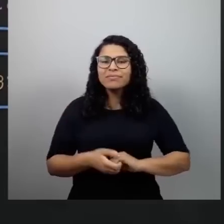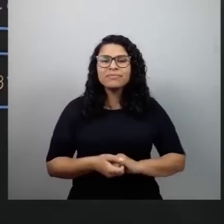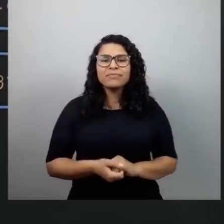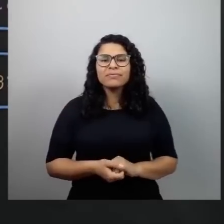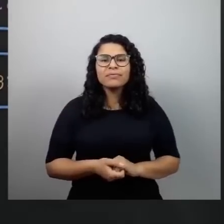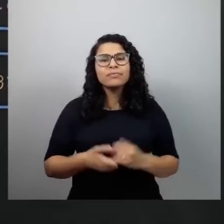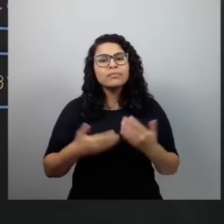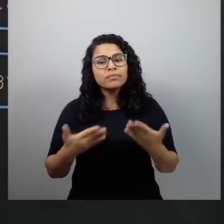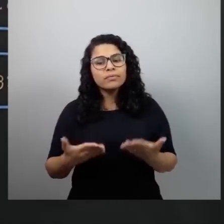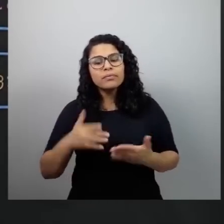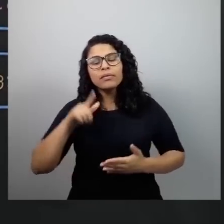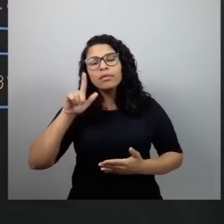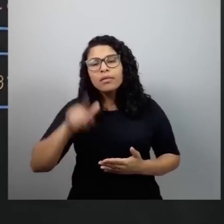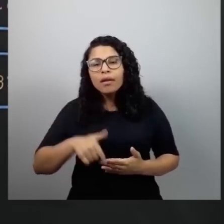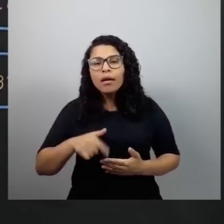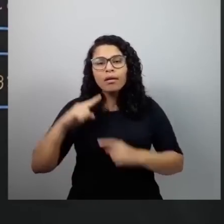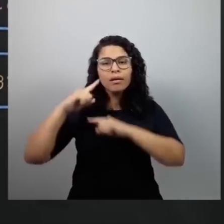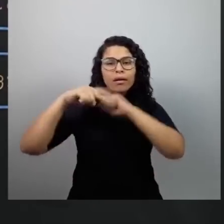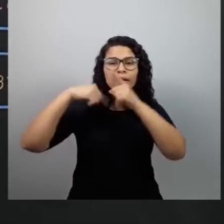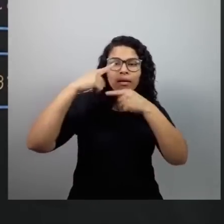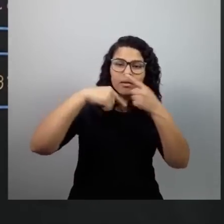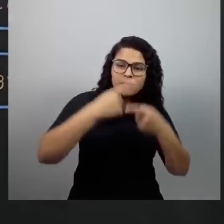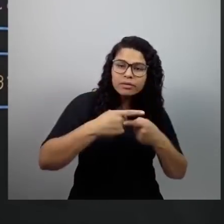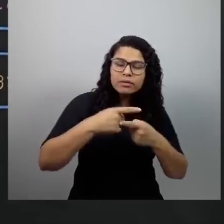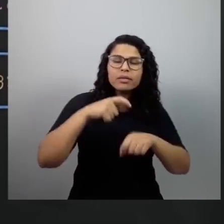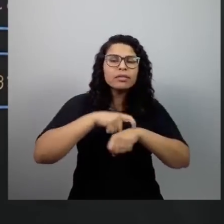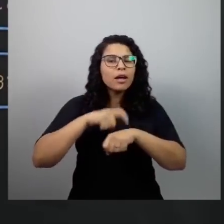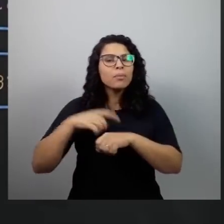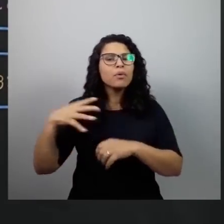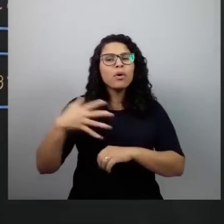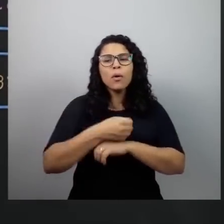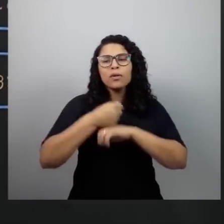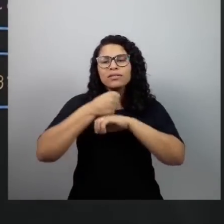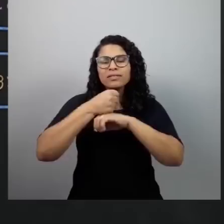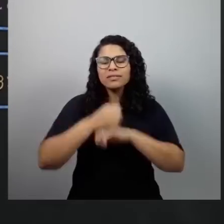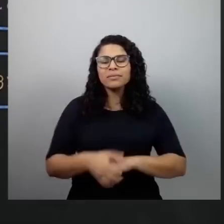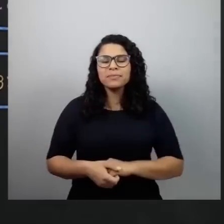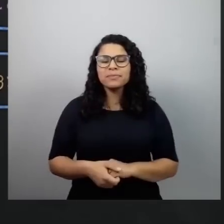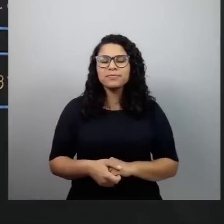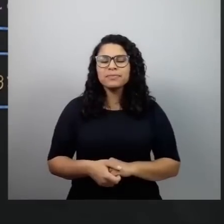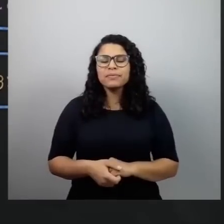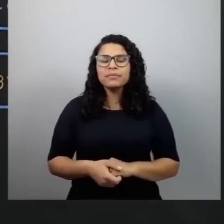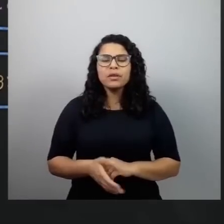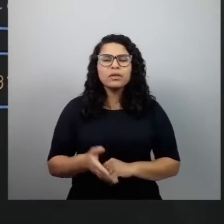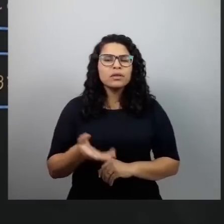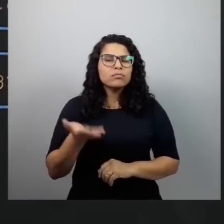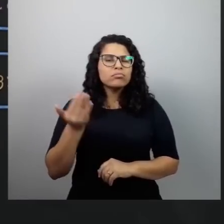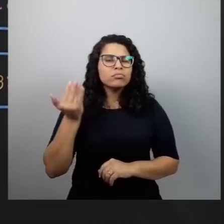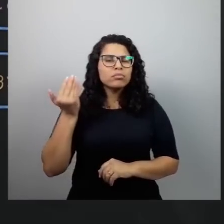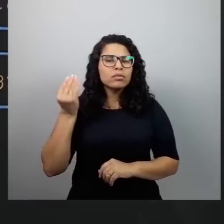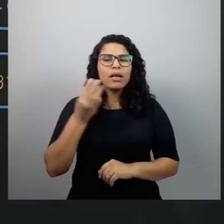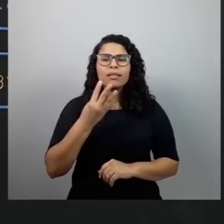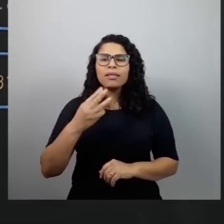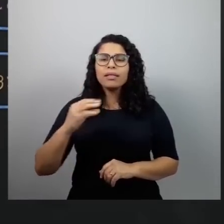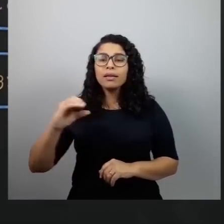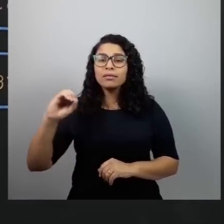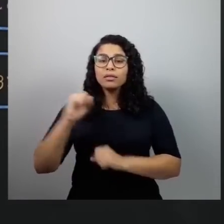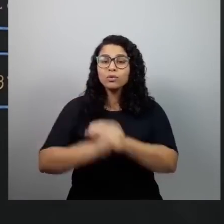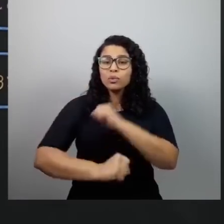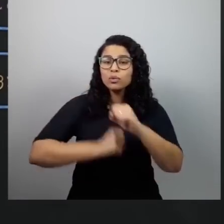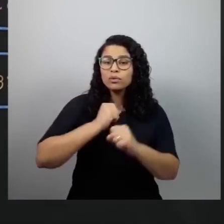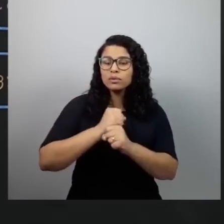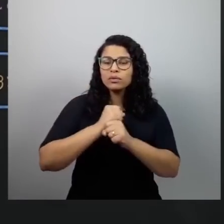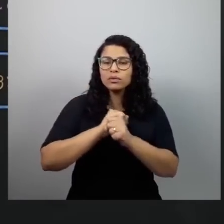pessoas. Essa era a herança que vinha desde os tempos da colonização. A gente está falando aqui de mais de 300 anos de